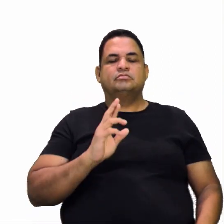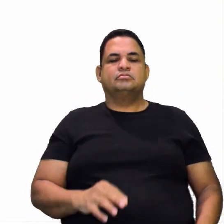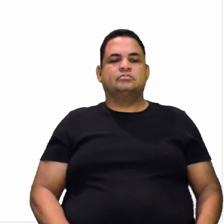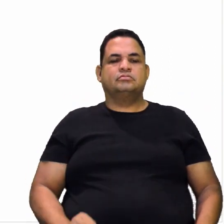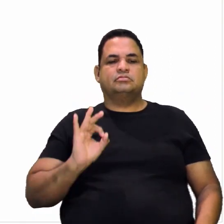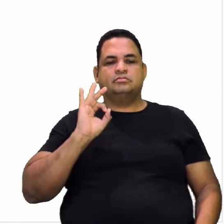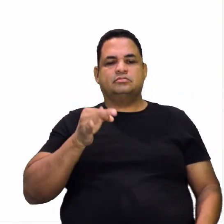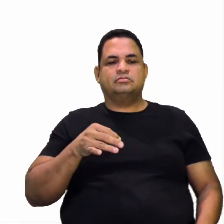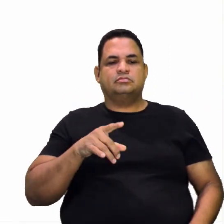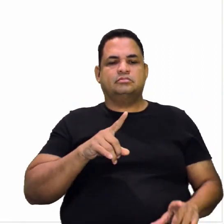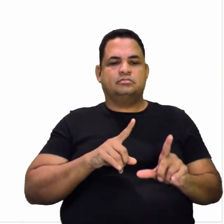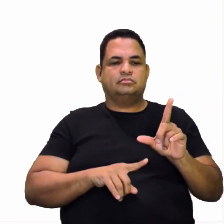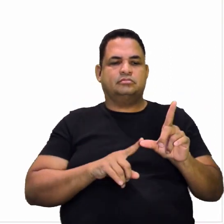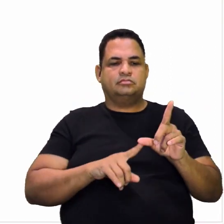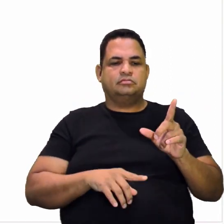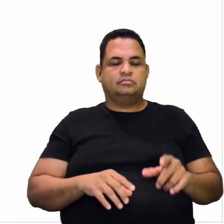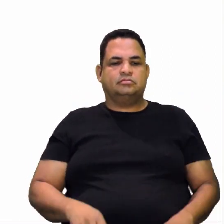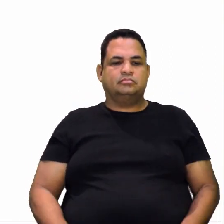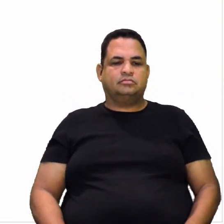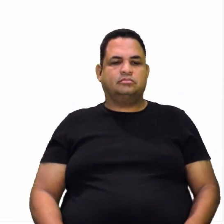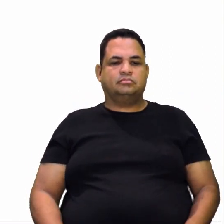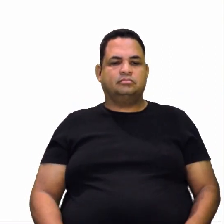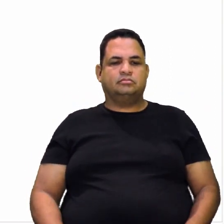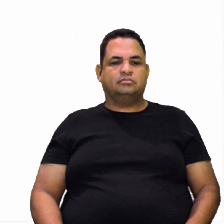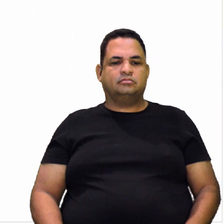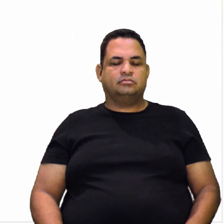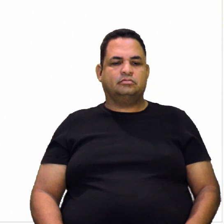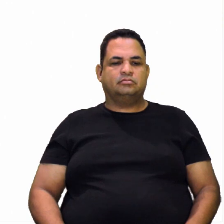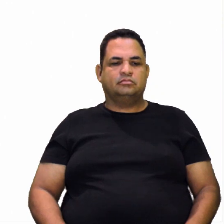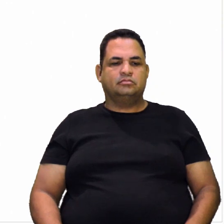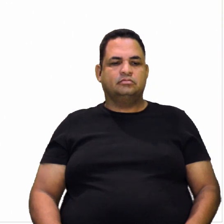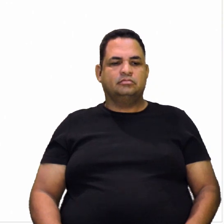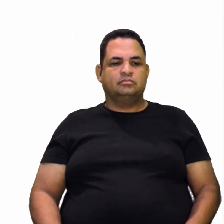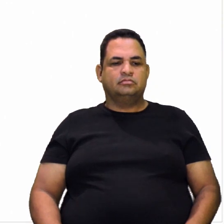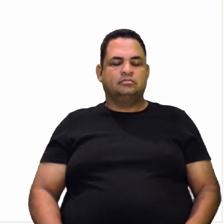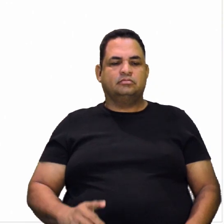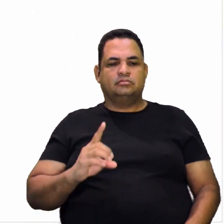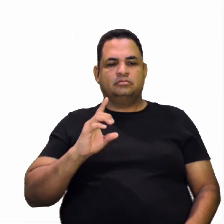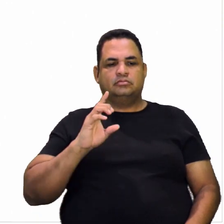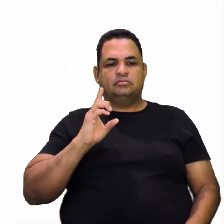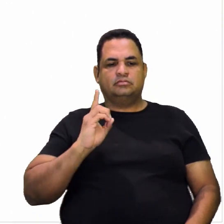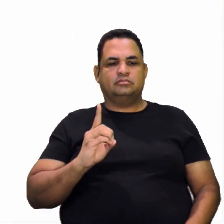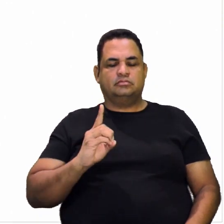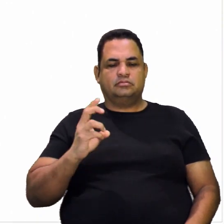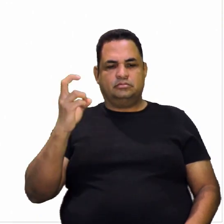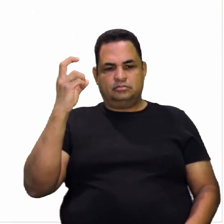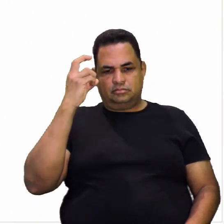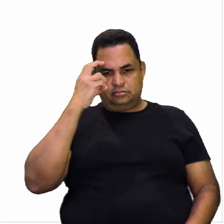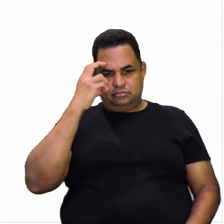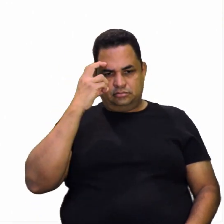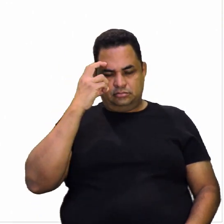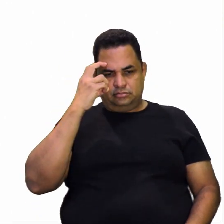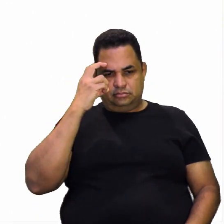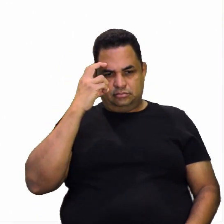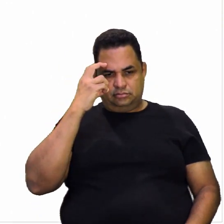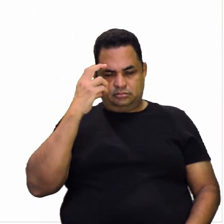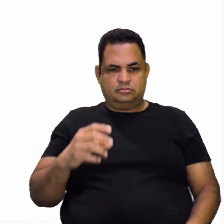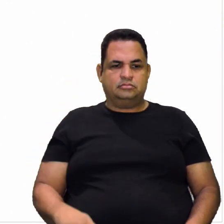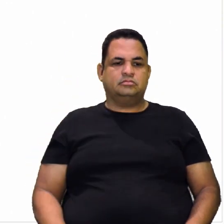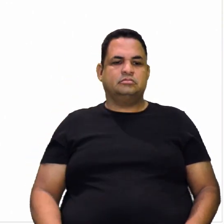correta dessa questão é a letra E, letra D. Letra D